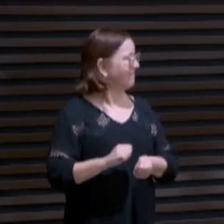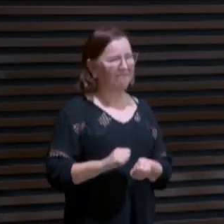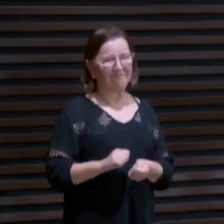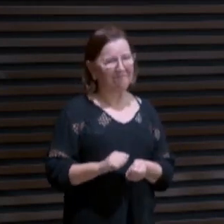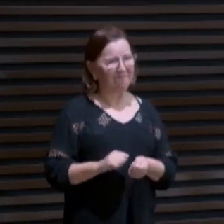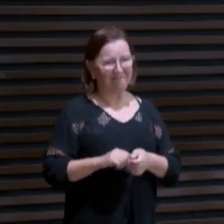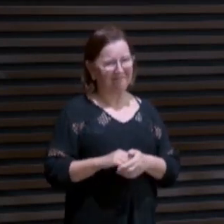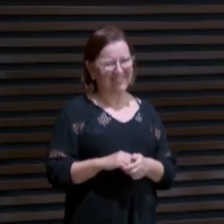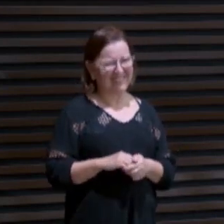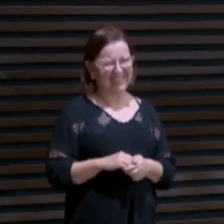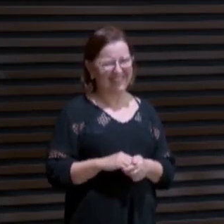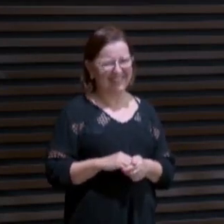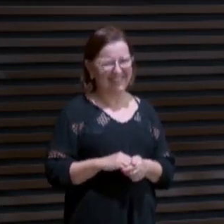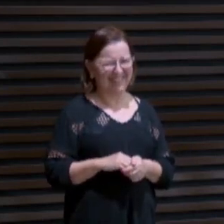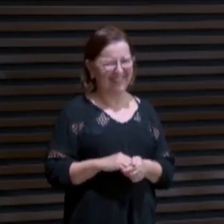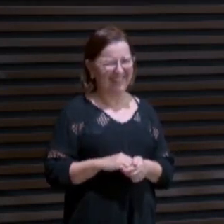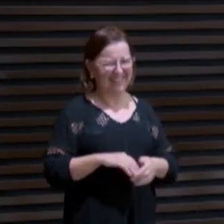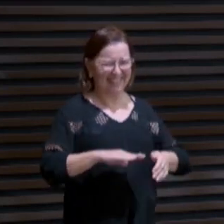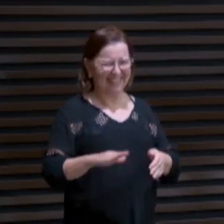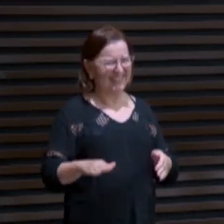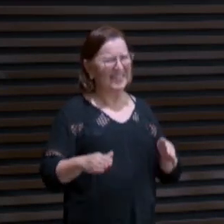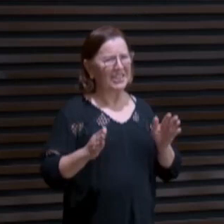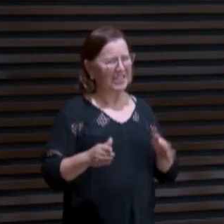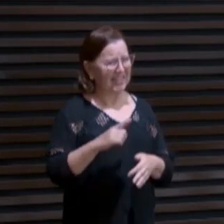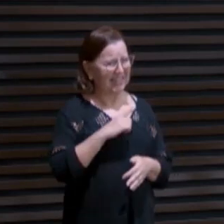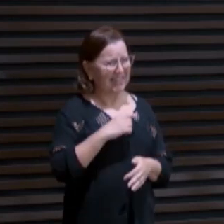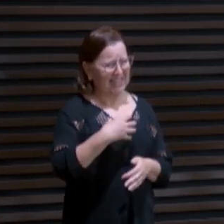O bicho é caótico. Ele